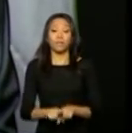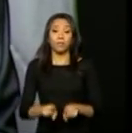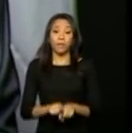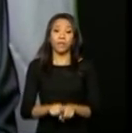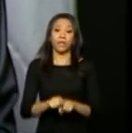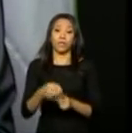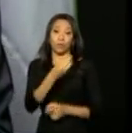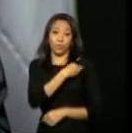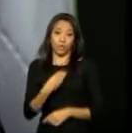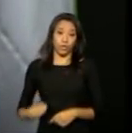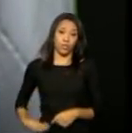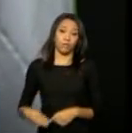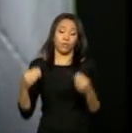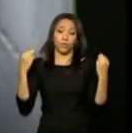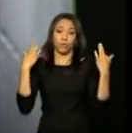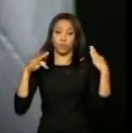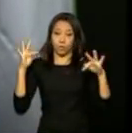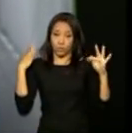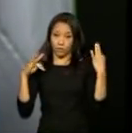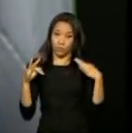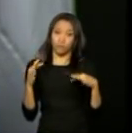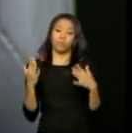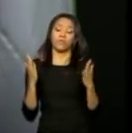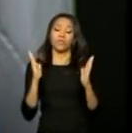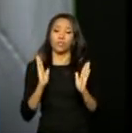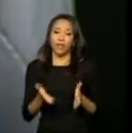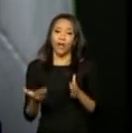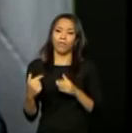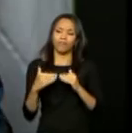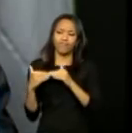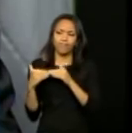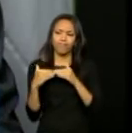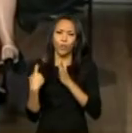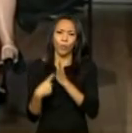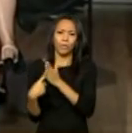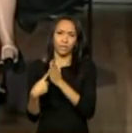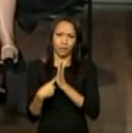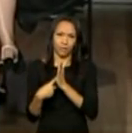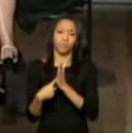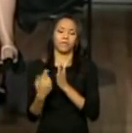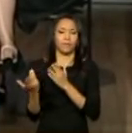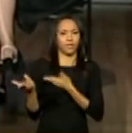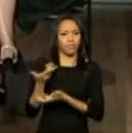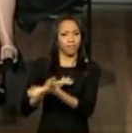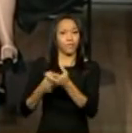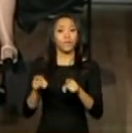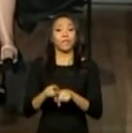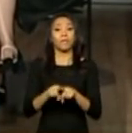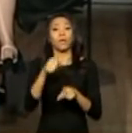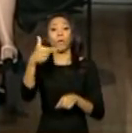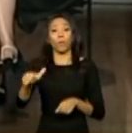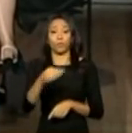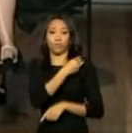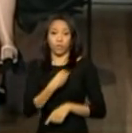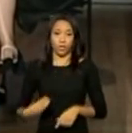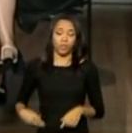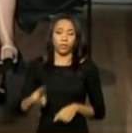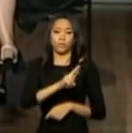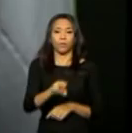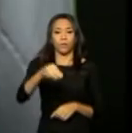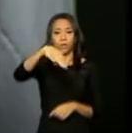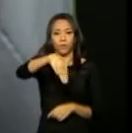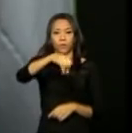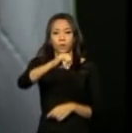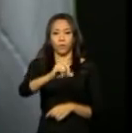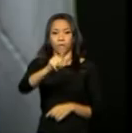Turismo, Vinícius Lages, que já combinamos de ter parcerias. Miguel Rosseto, também construímos